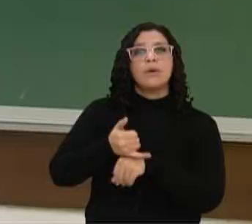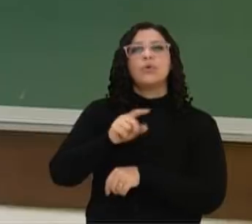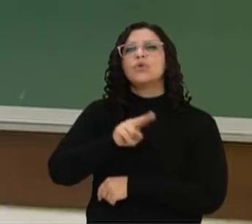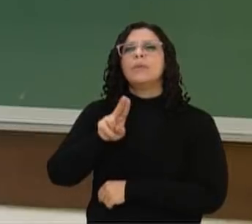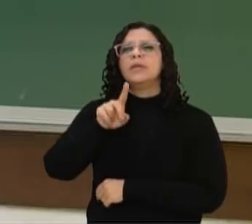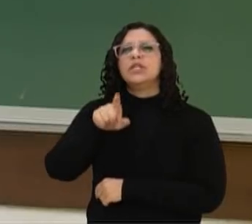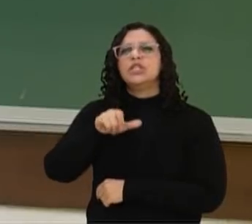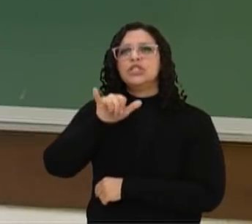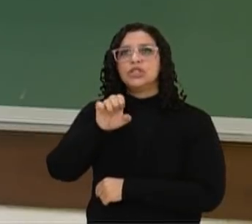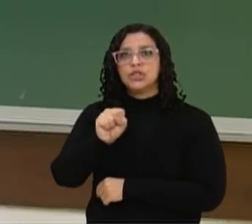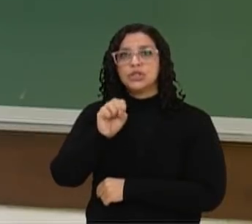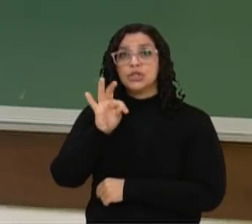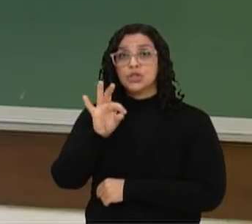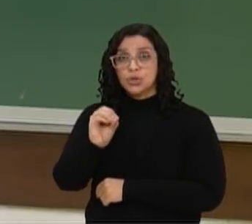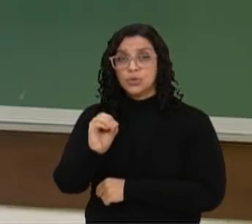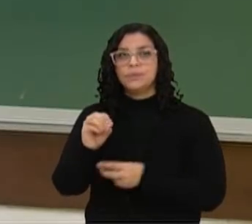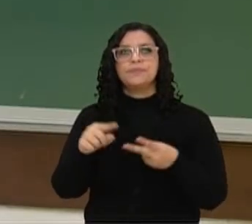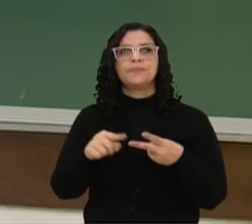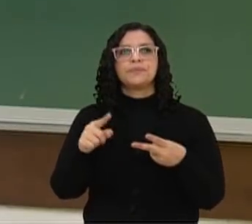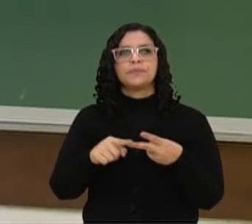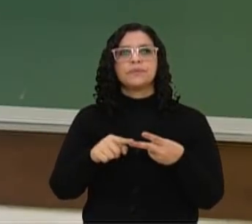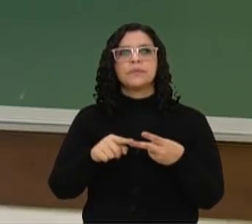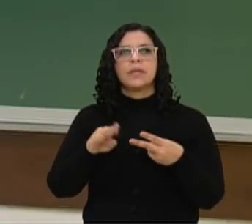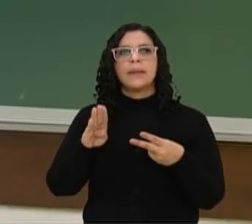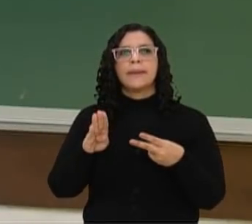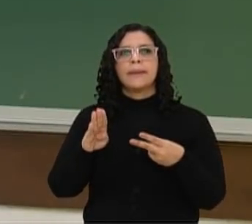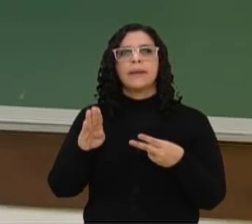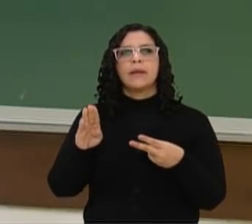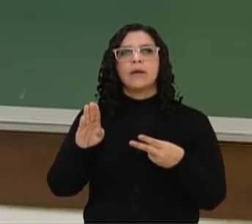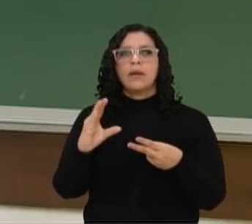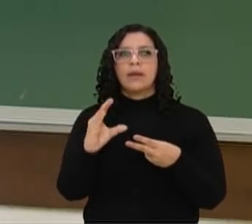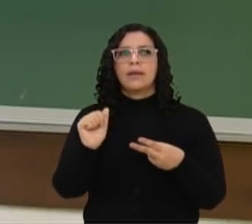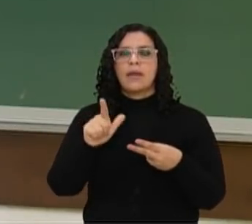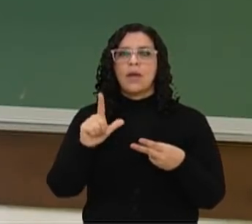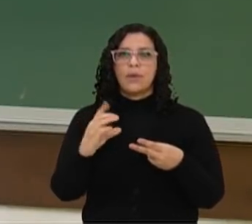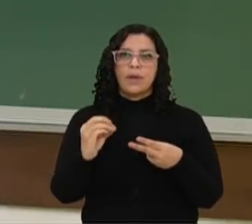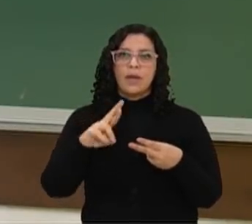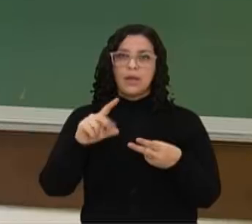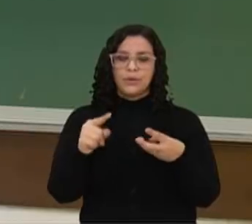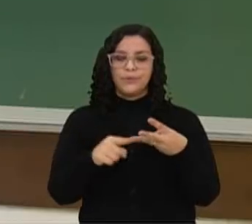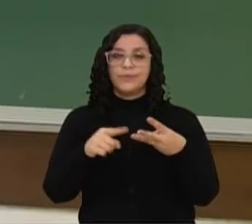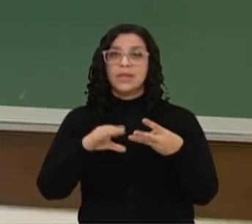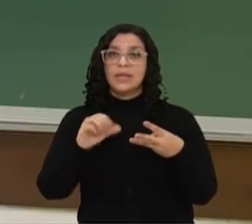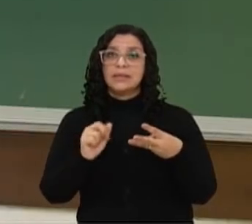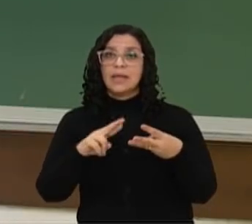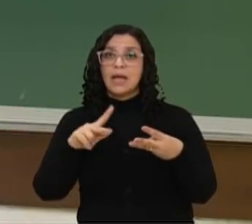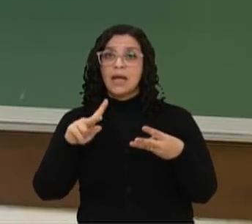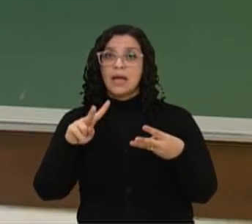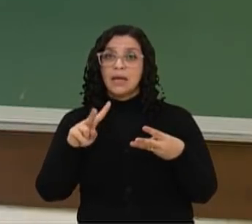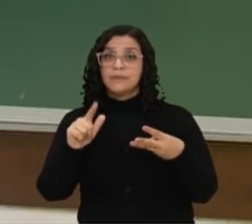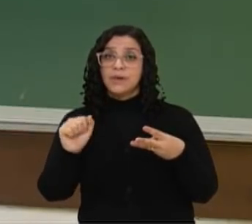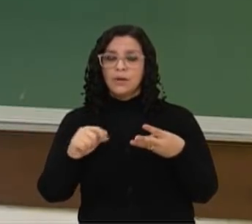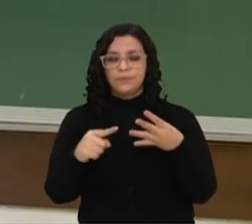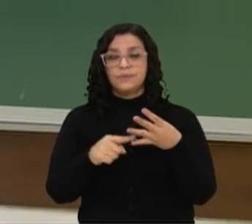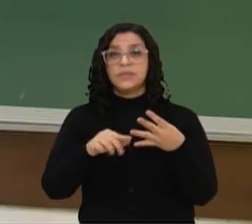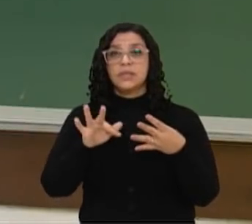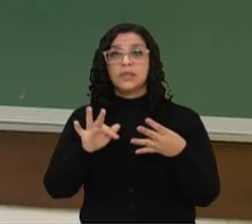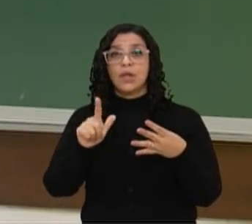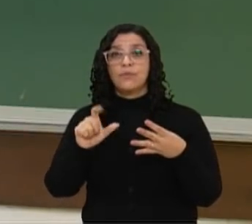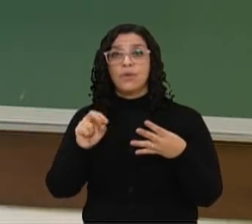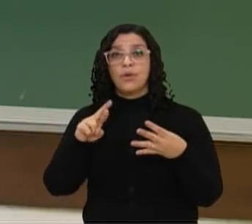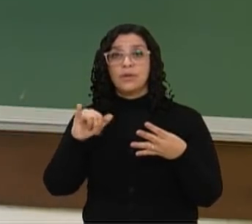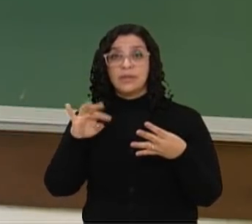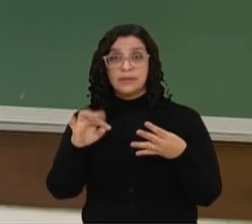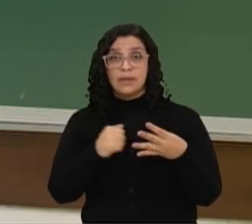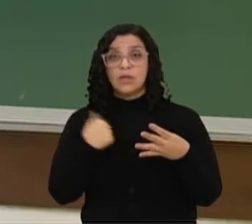a indústria de extração de minerais, como por exemplo ali do xisto, do calcário, do carvão e da fluorita, que são minerais